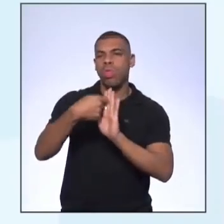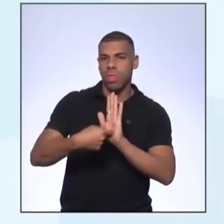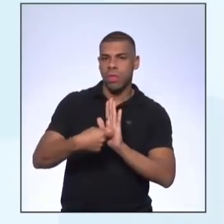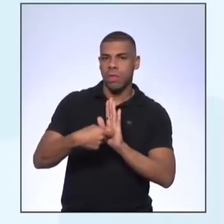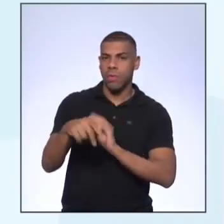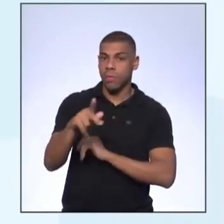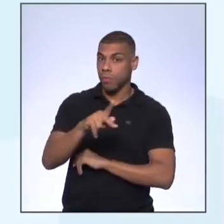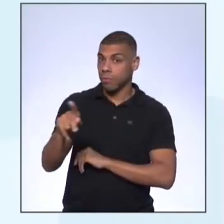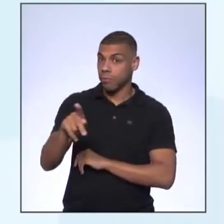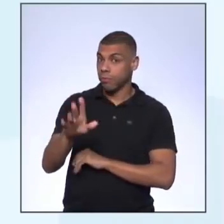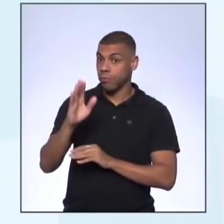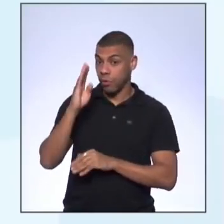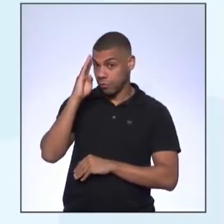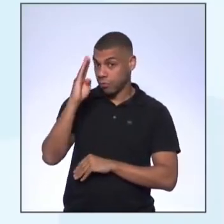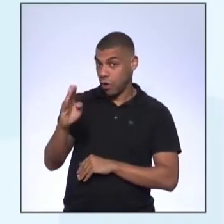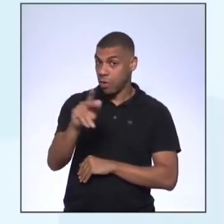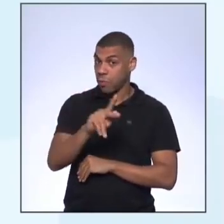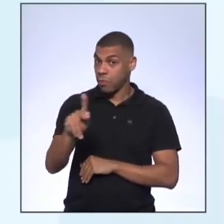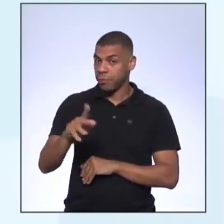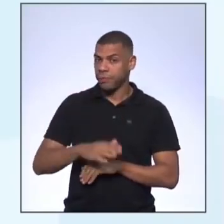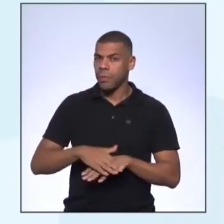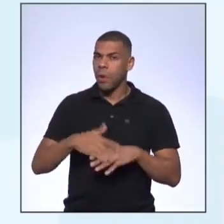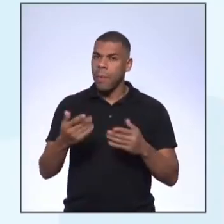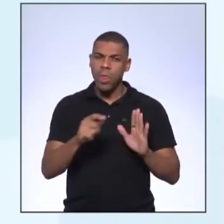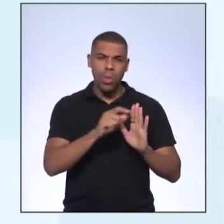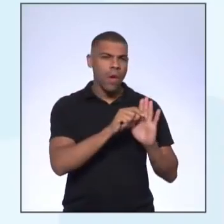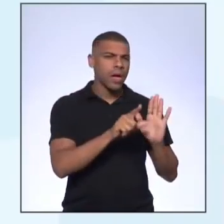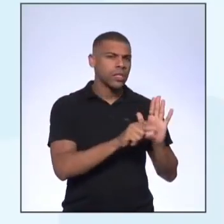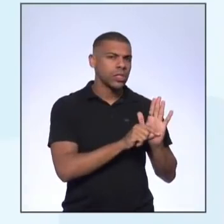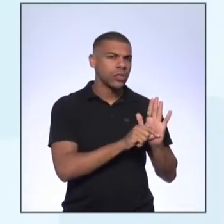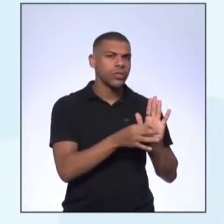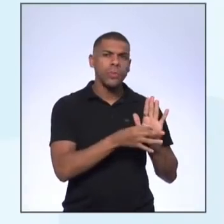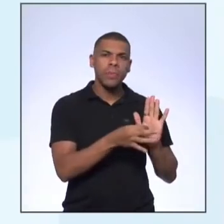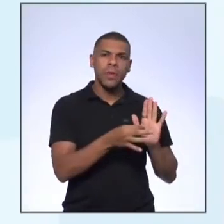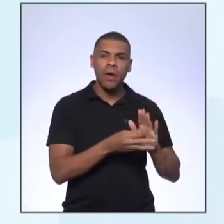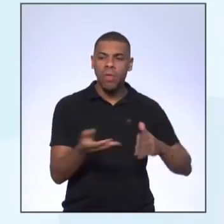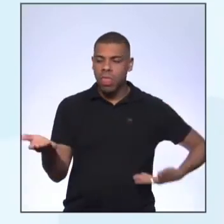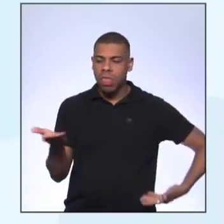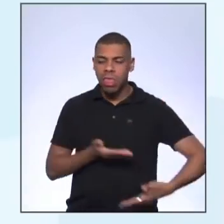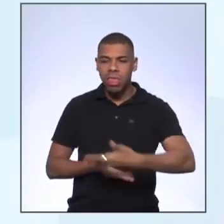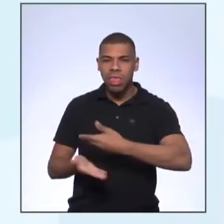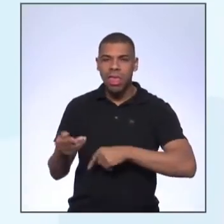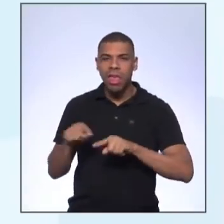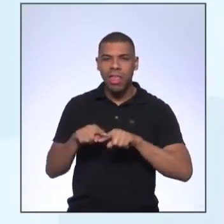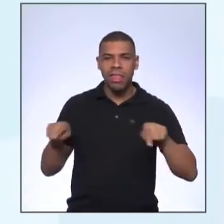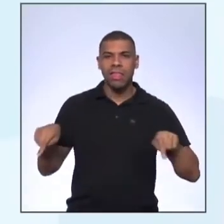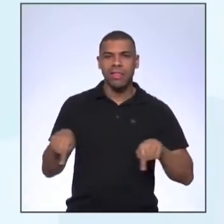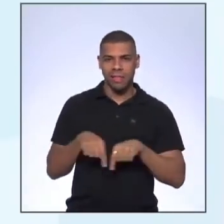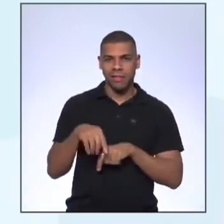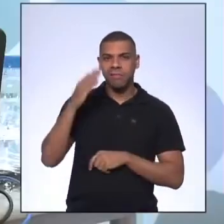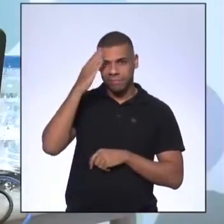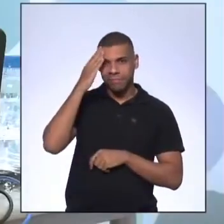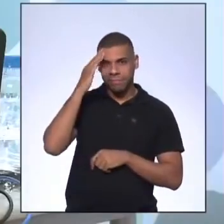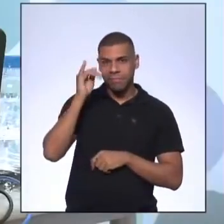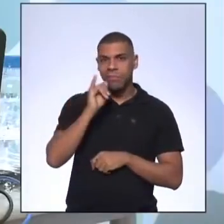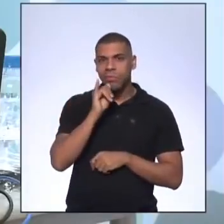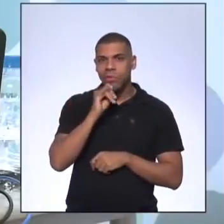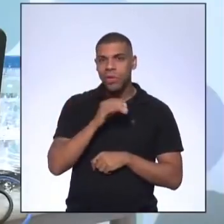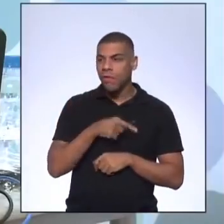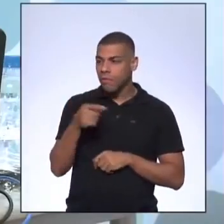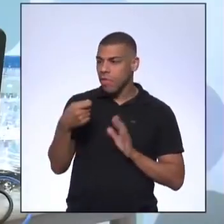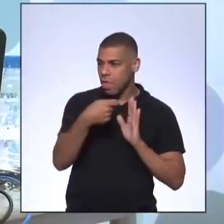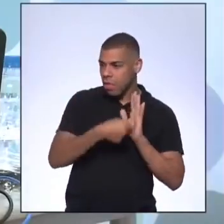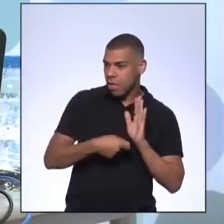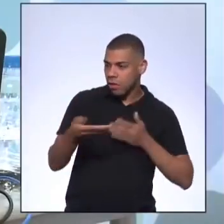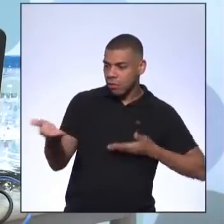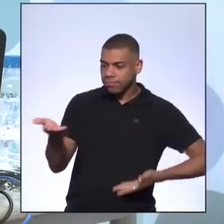texto eu sugiro que seja para o professor. Agora, o artigo de opinião, trocar com um colega de classe. Então, o seu colega vai ler a sua redação e você